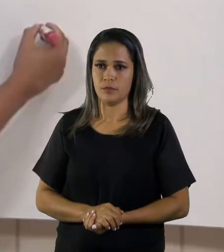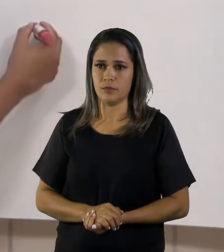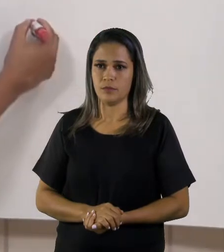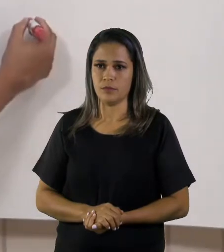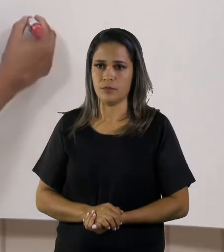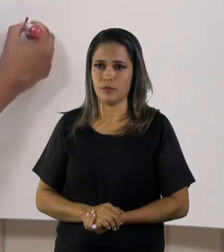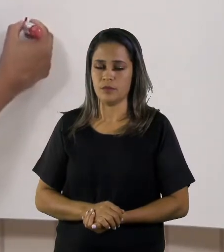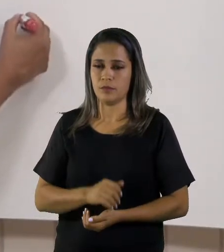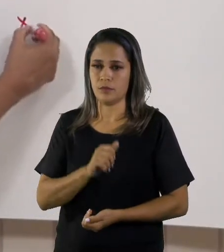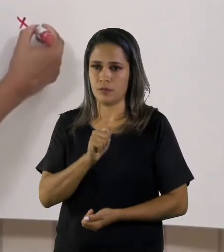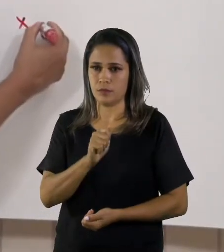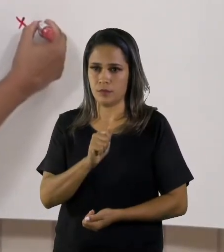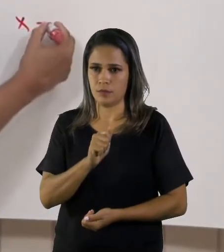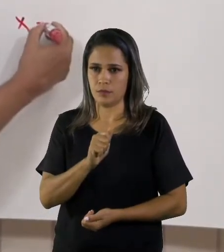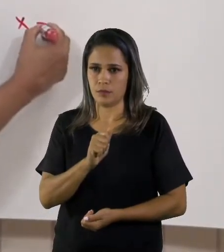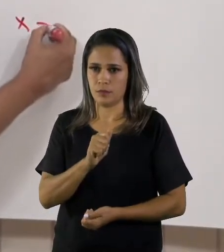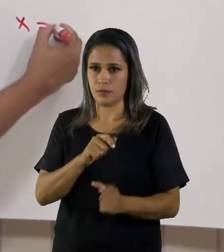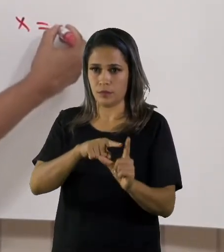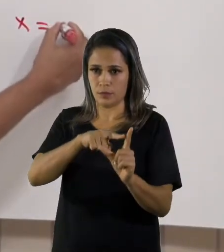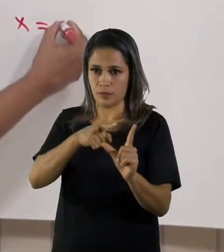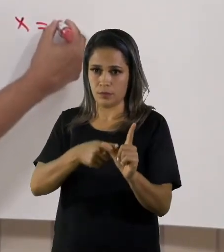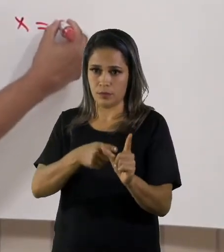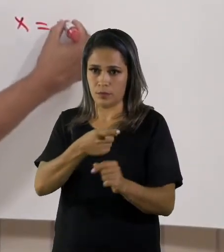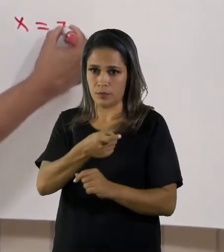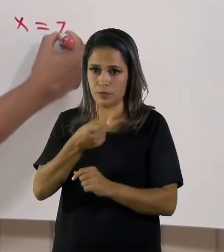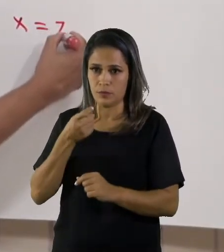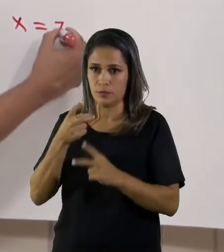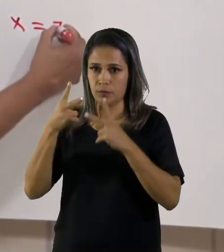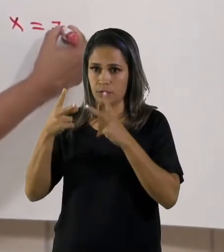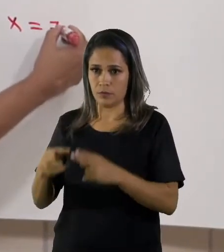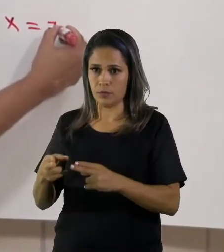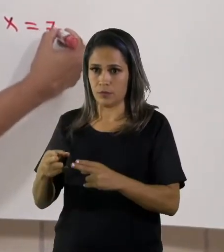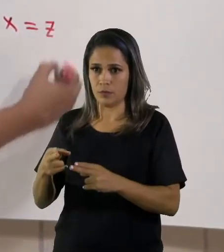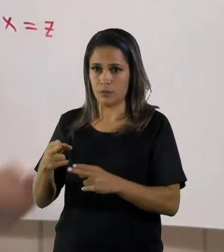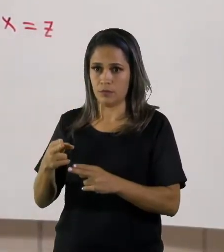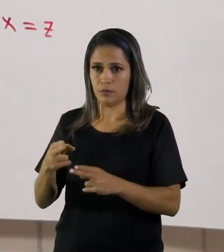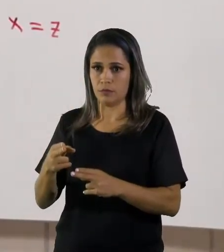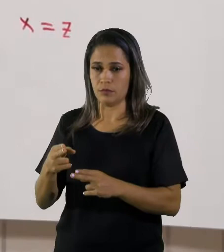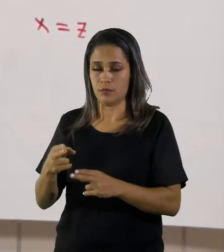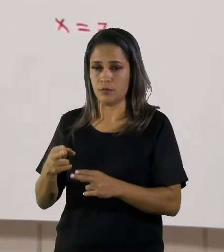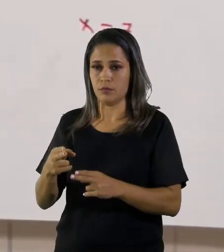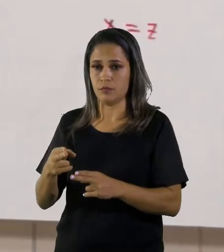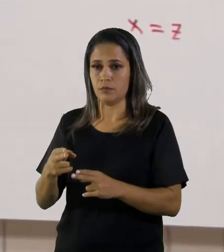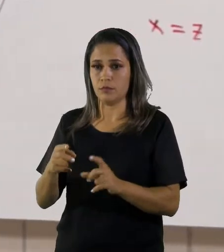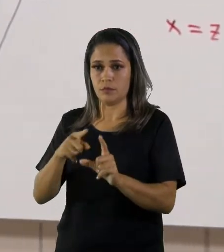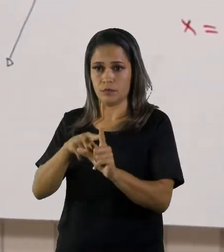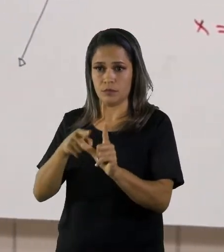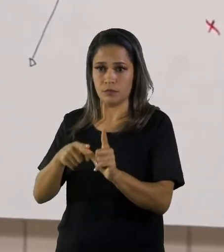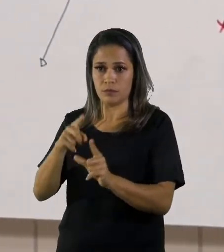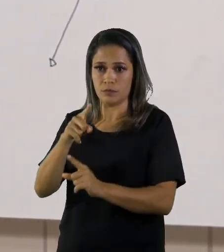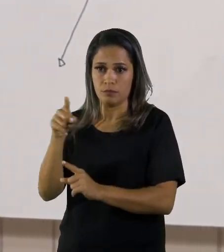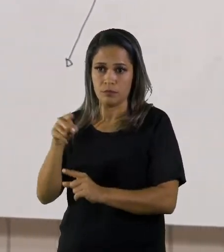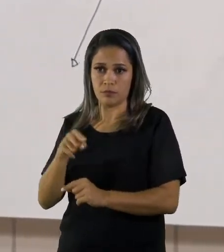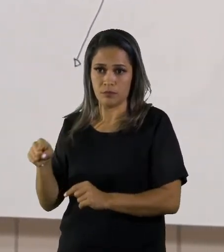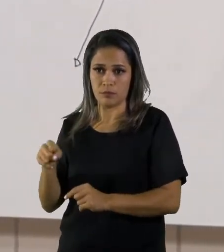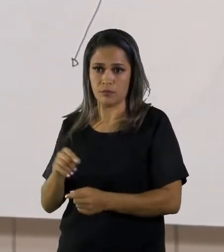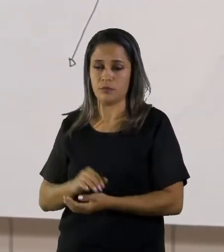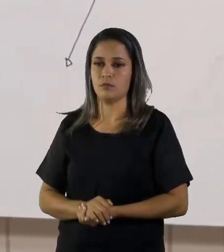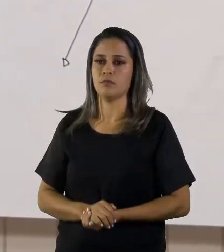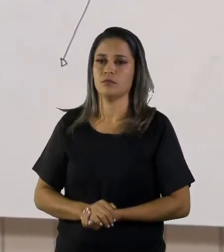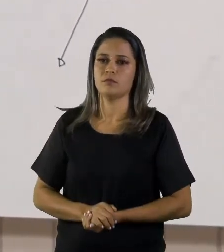ângulo X é igual ao ângulo Z. Até aqui